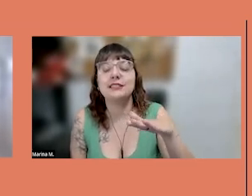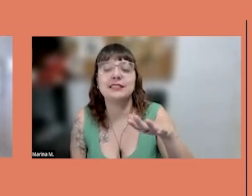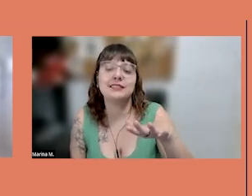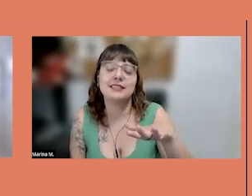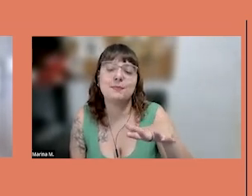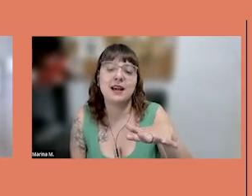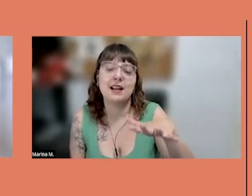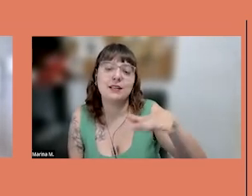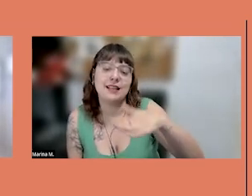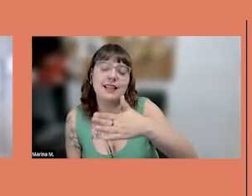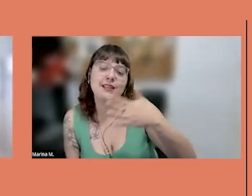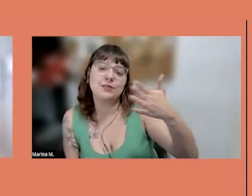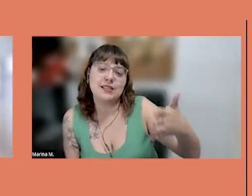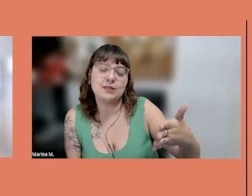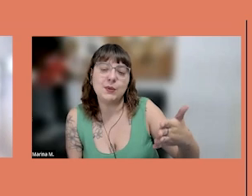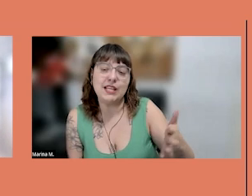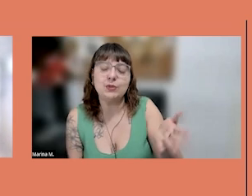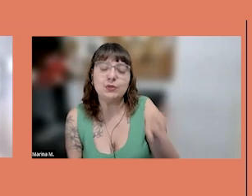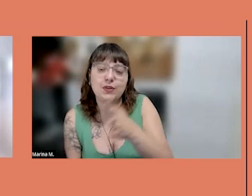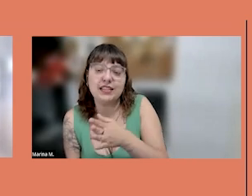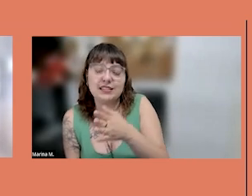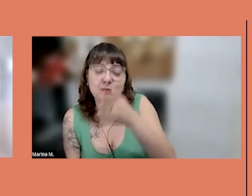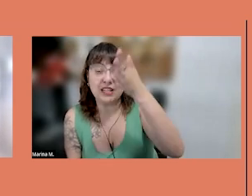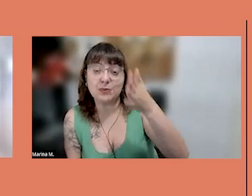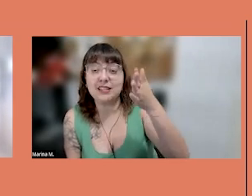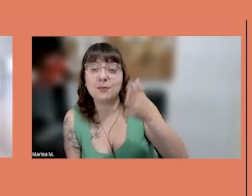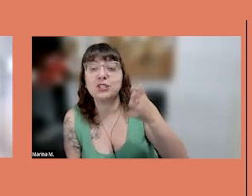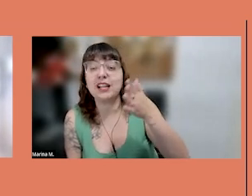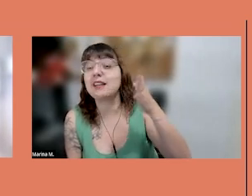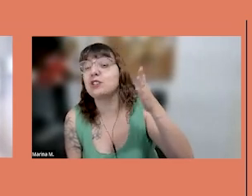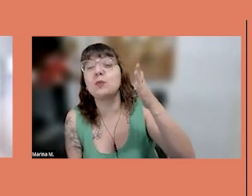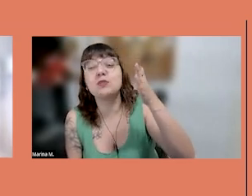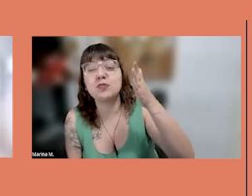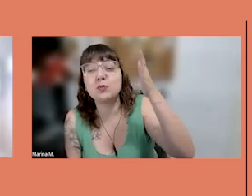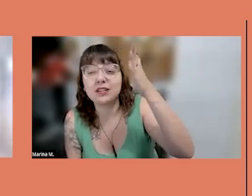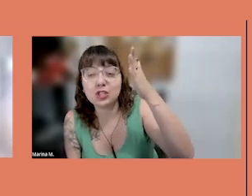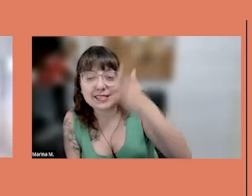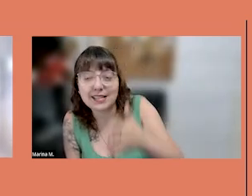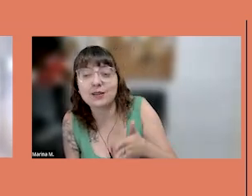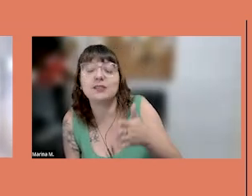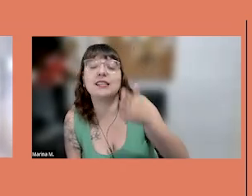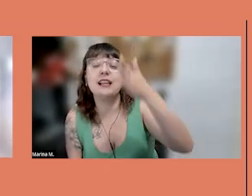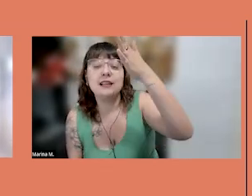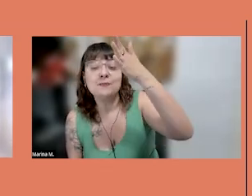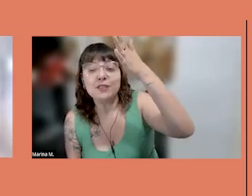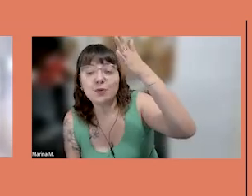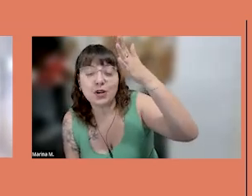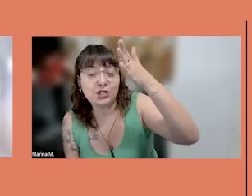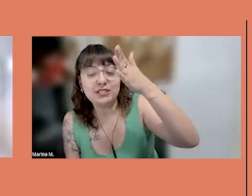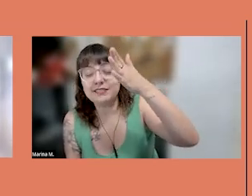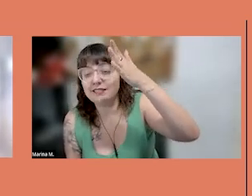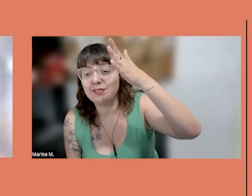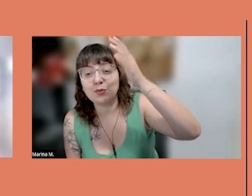quero separar o que tem dentro desse polígono, fora desse polígono. Então, imagina como se fosse um corte seco, assim, e